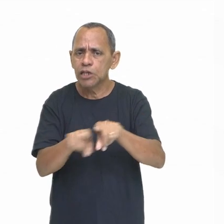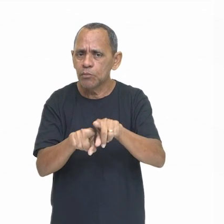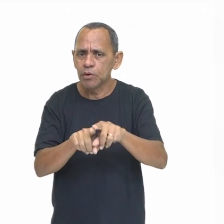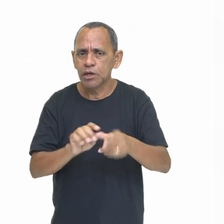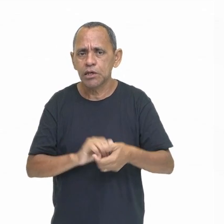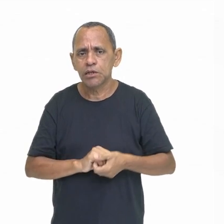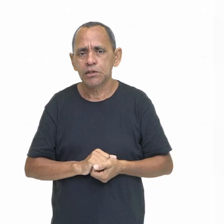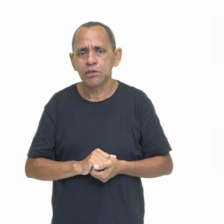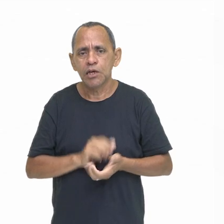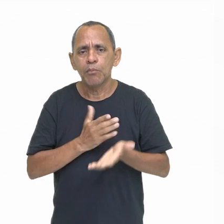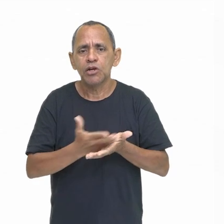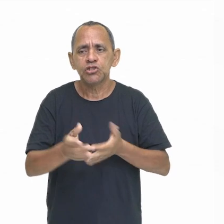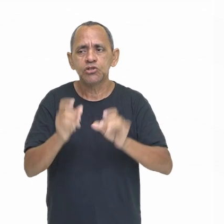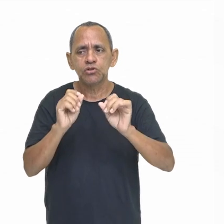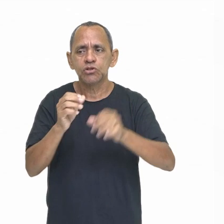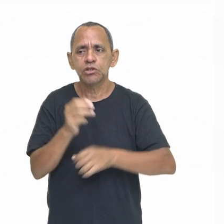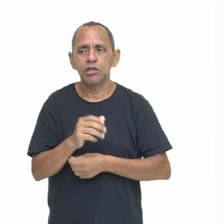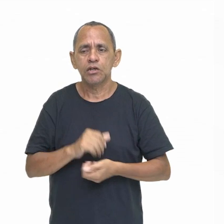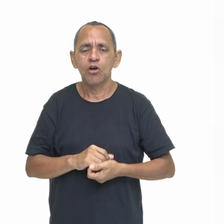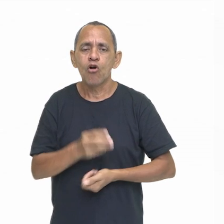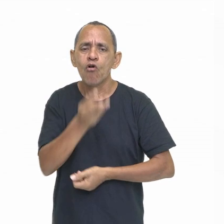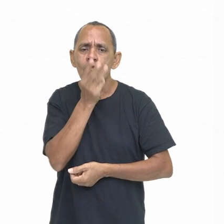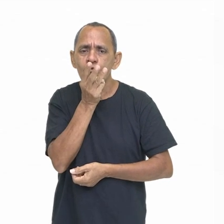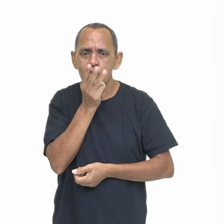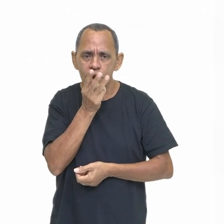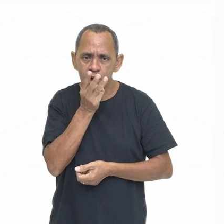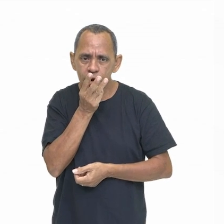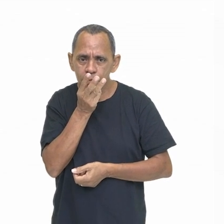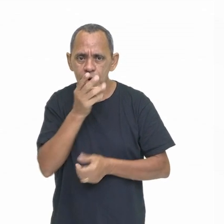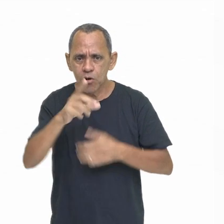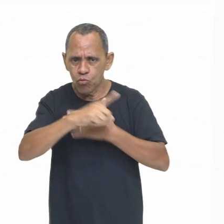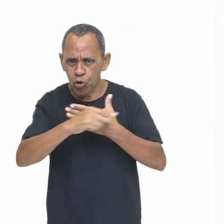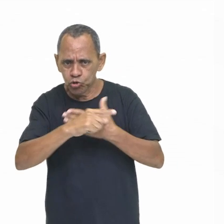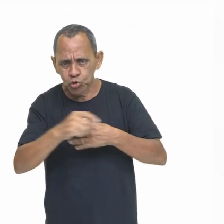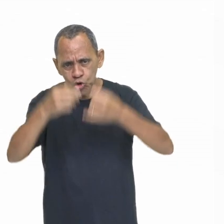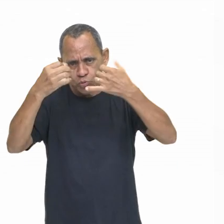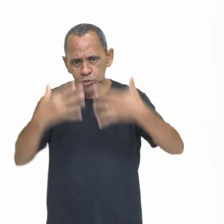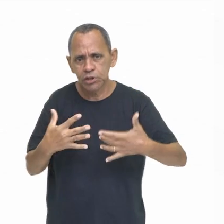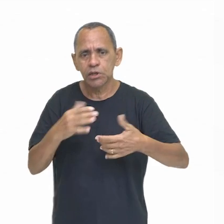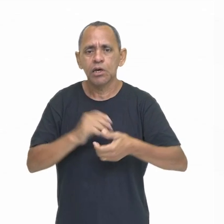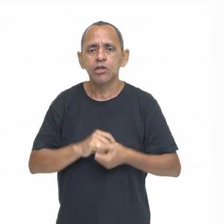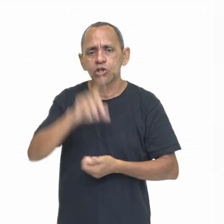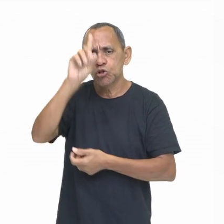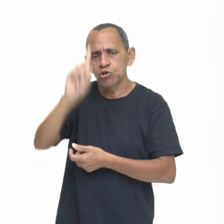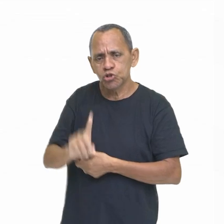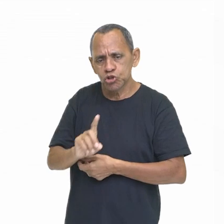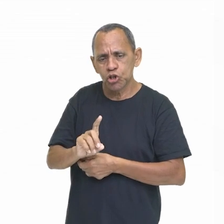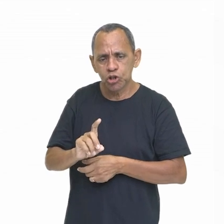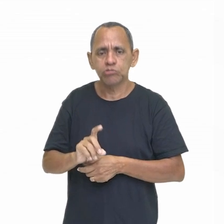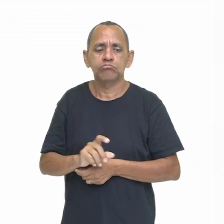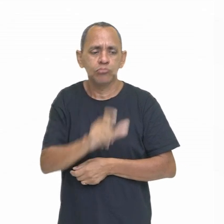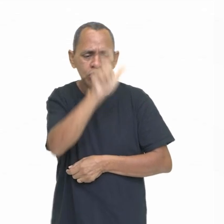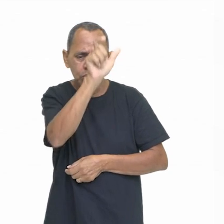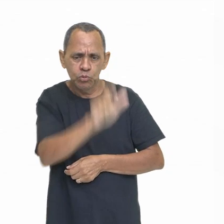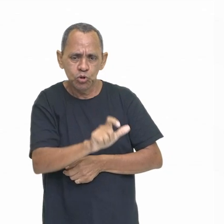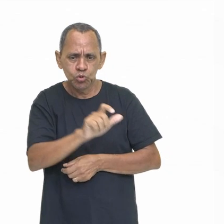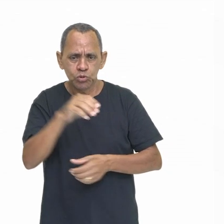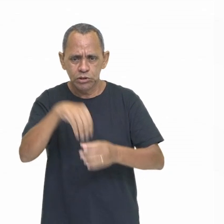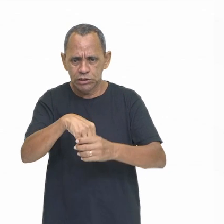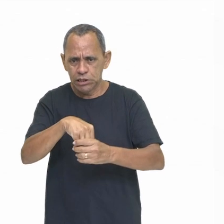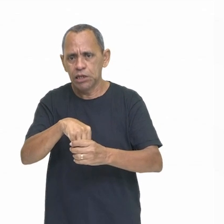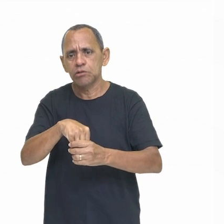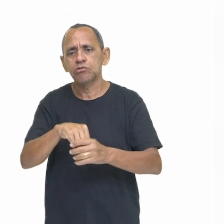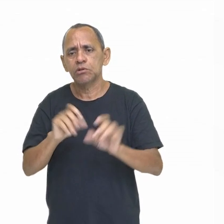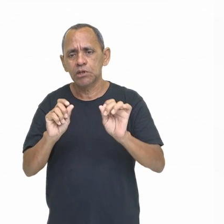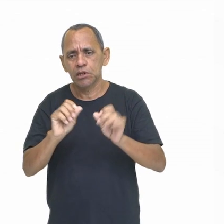da negação do reconhecimento, né, do direito de ser sujeito na sociedade, que vai